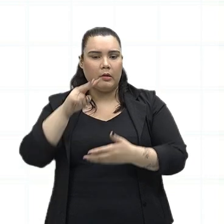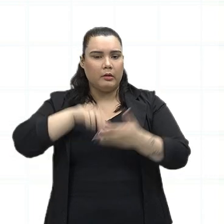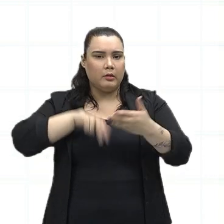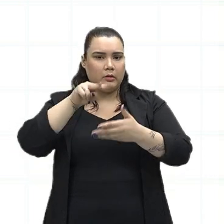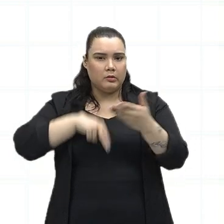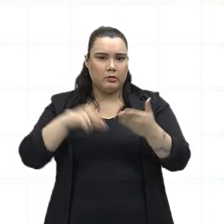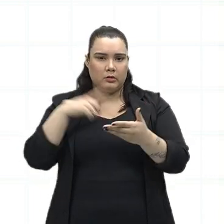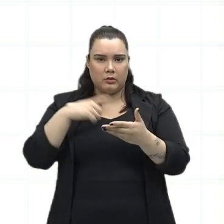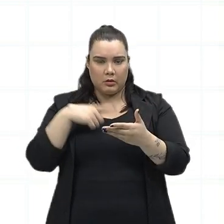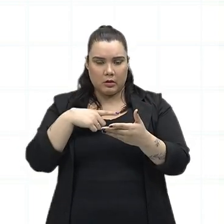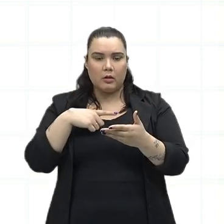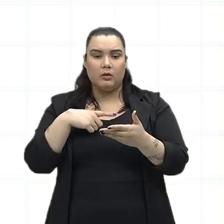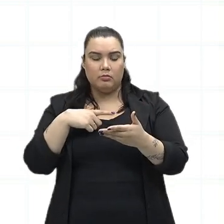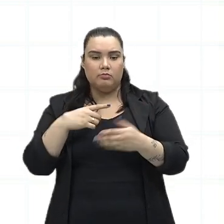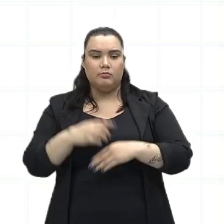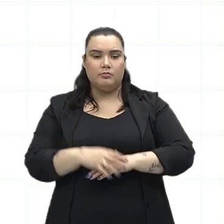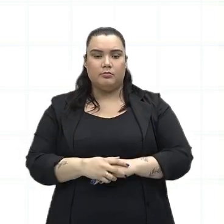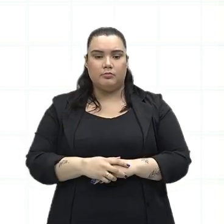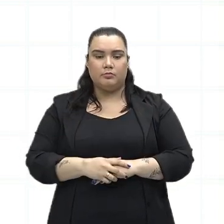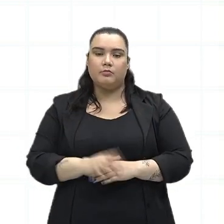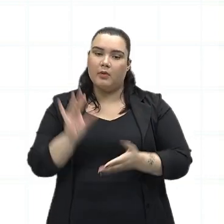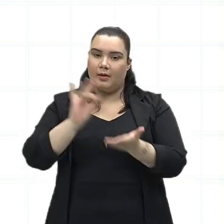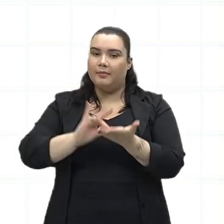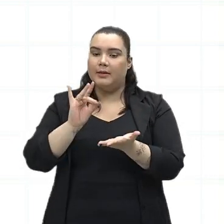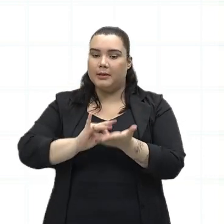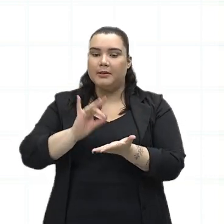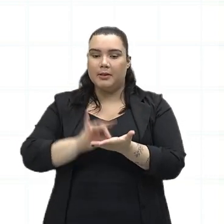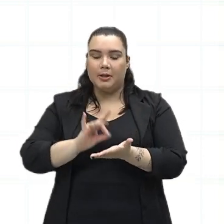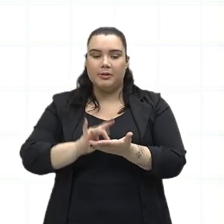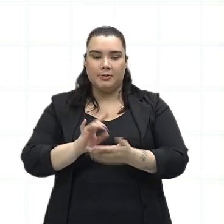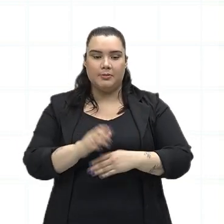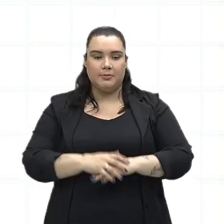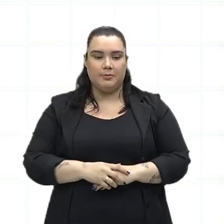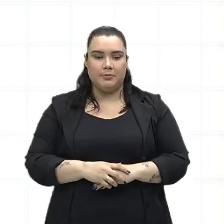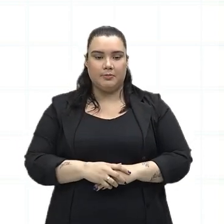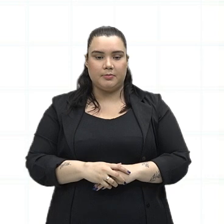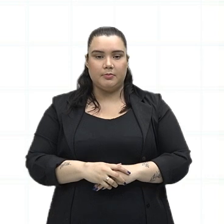mais resultado? Com certeza,